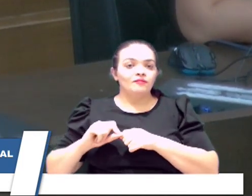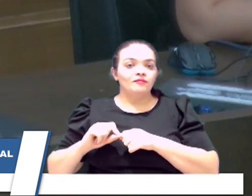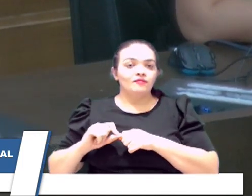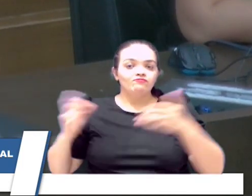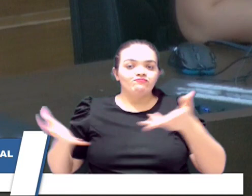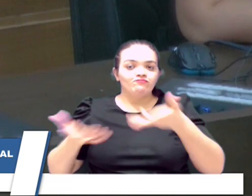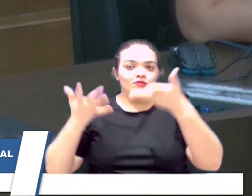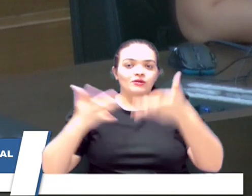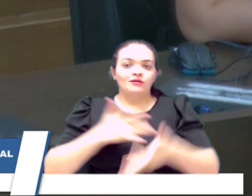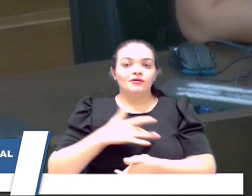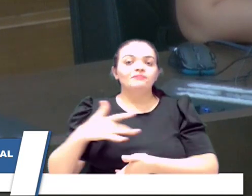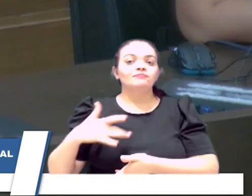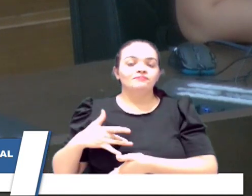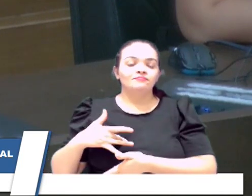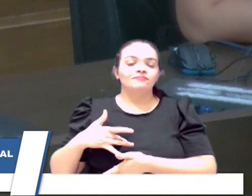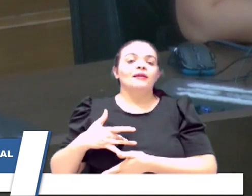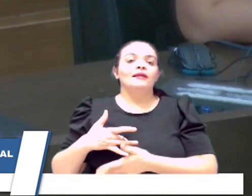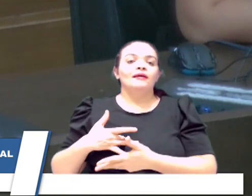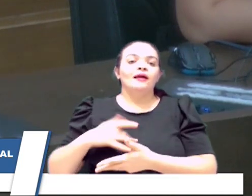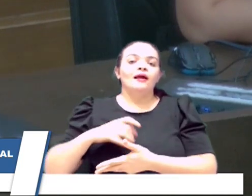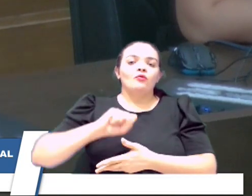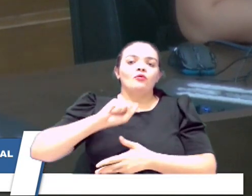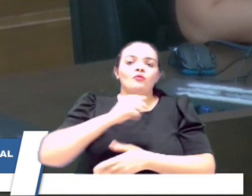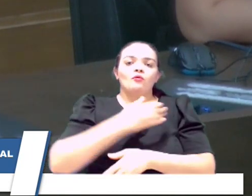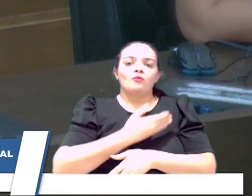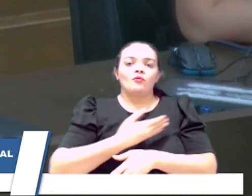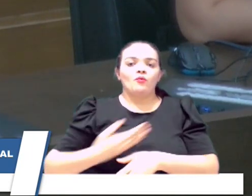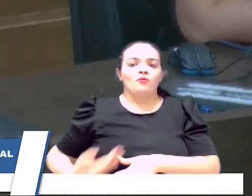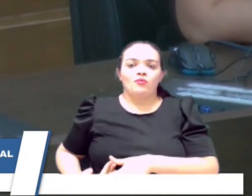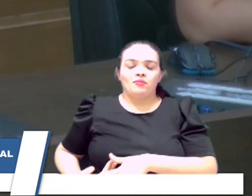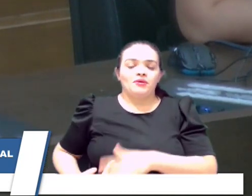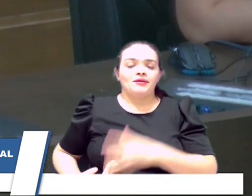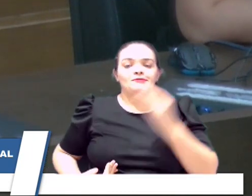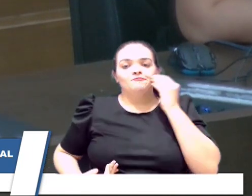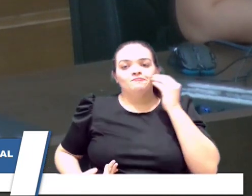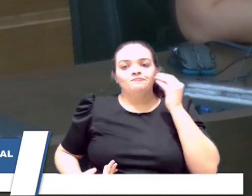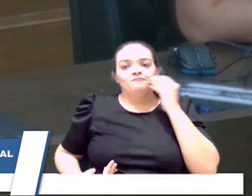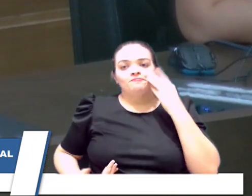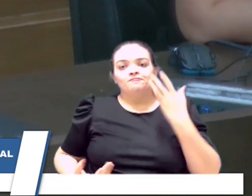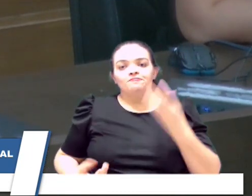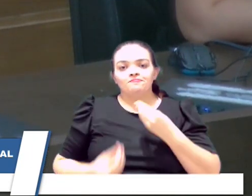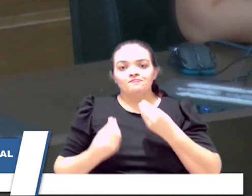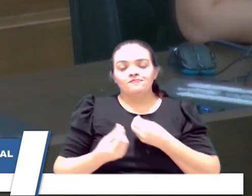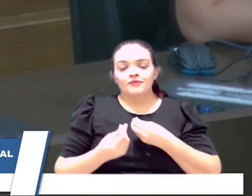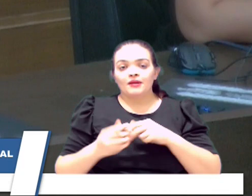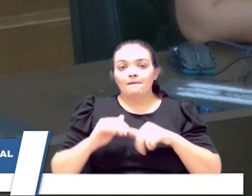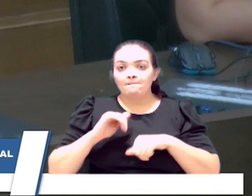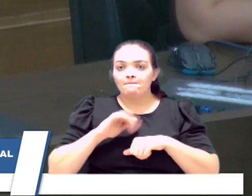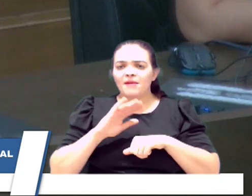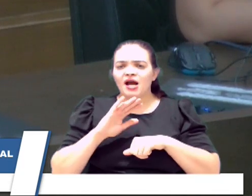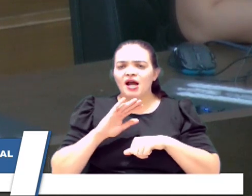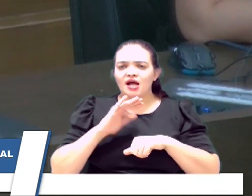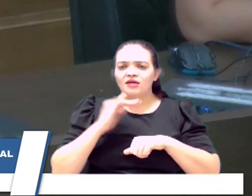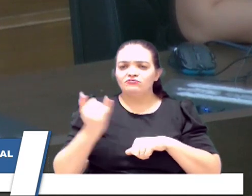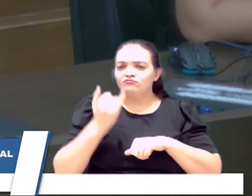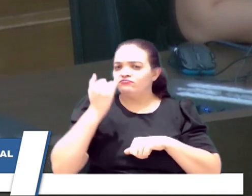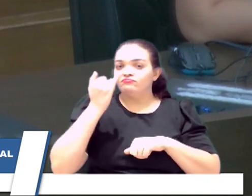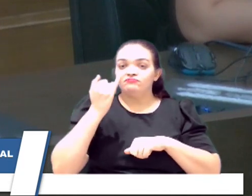saúde. Nada do que a Defensoria Pública puder fazer vai ser mais significativo do que